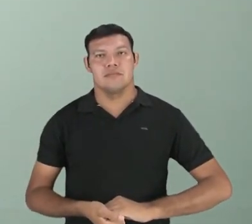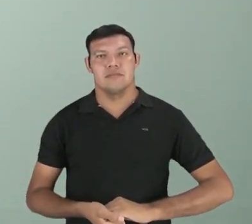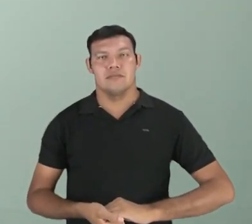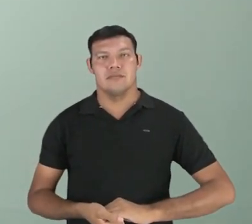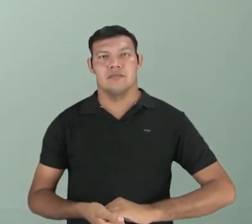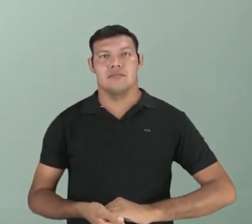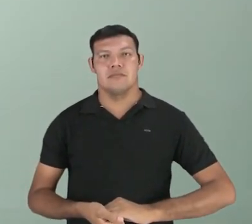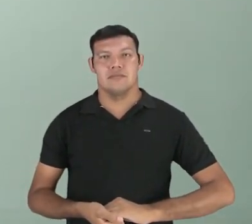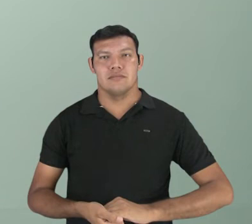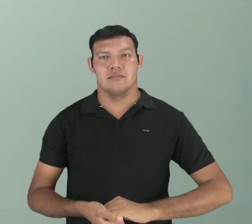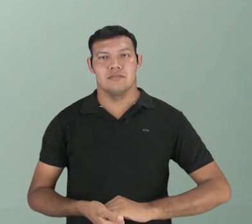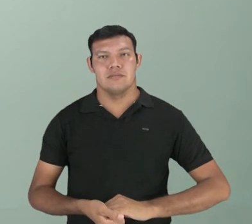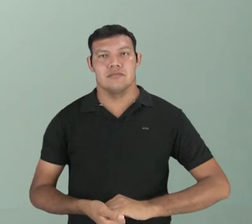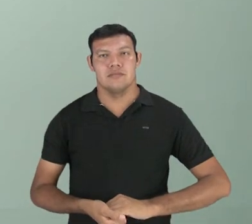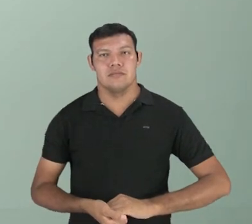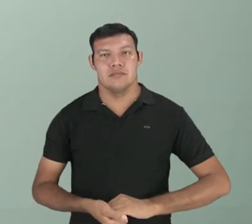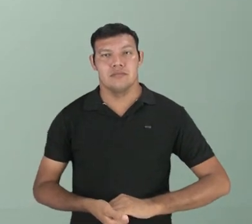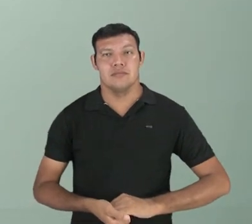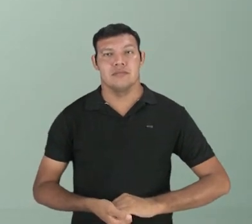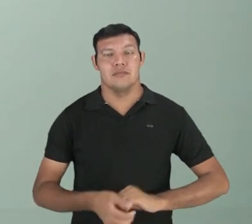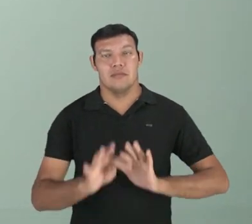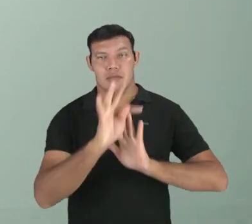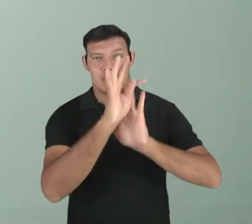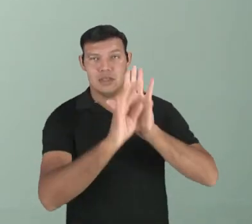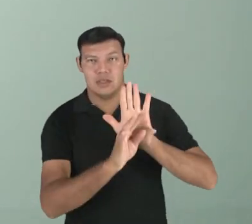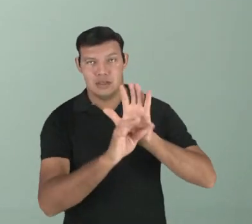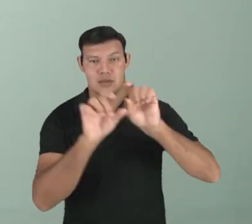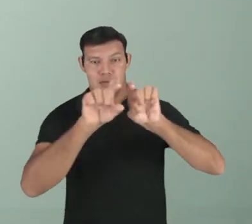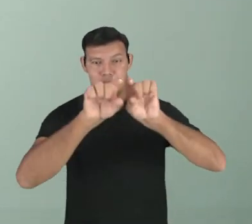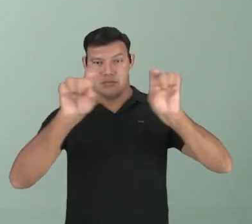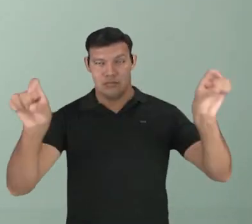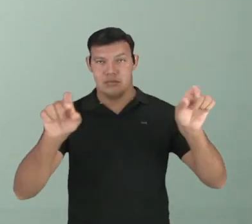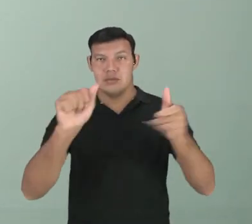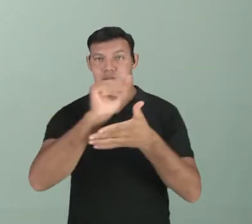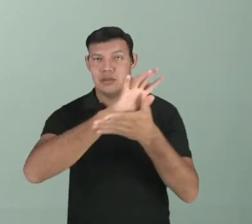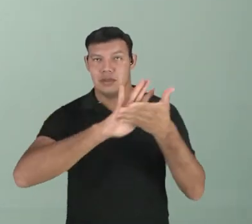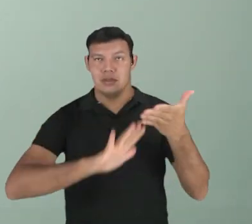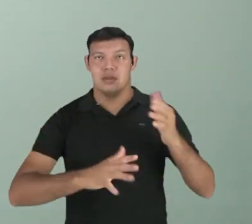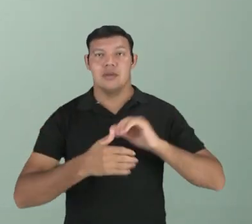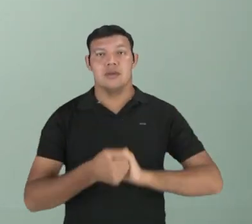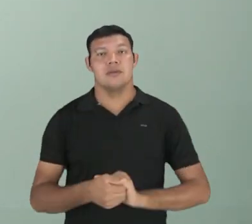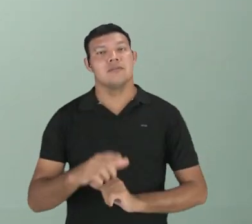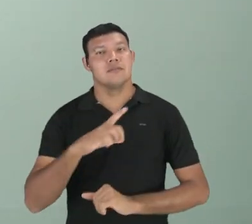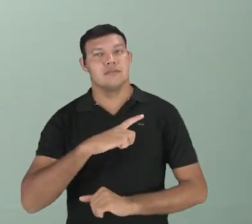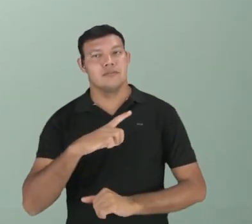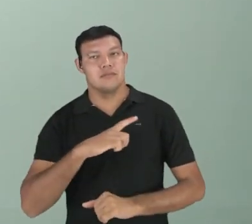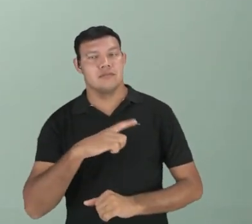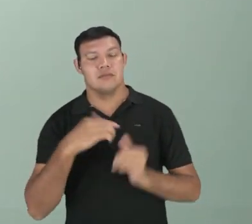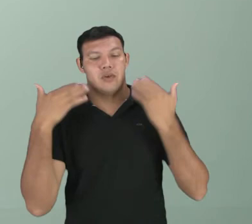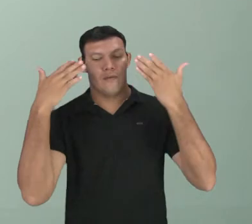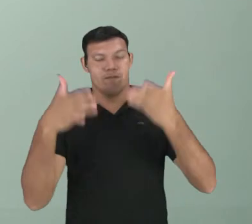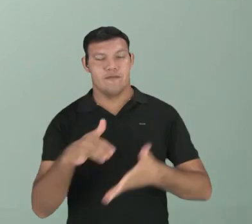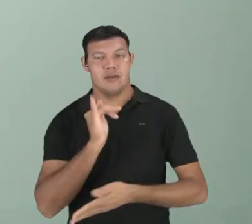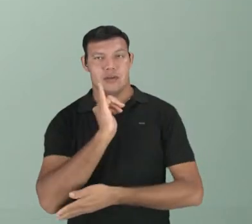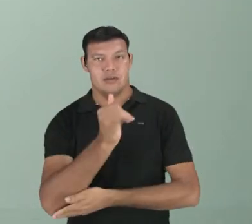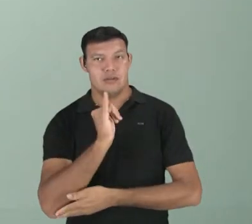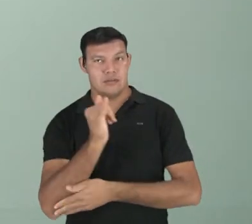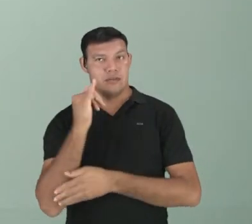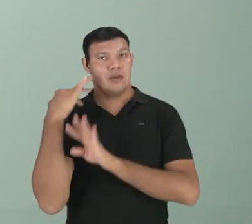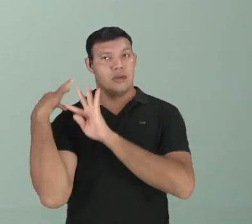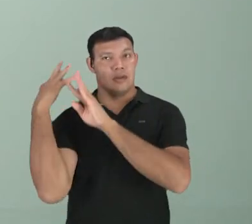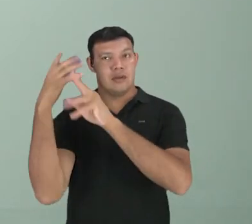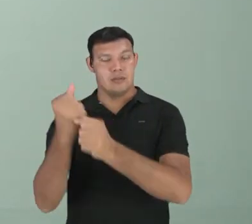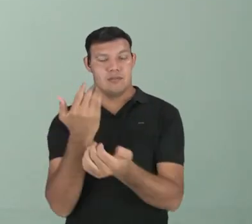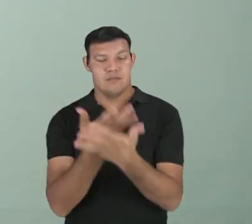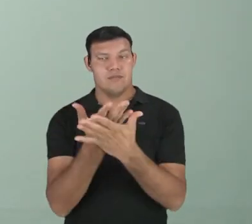quem ou do que se fala. No caso do nosso trecho que nós vimos no exercício, na atividade, a gente tem o foco narrativo aí,